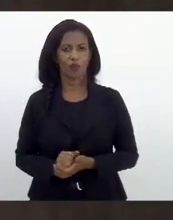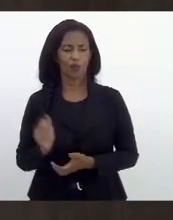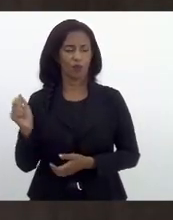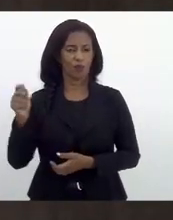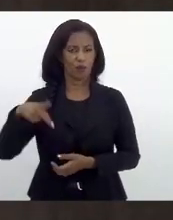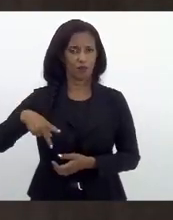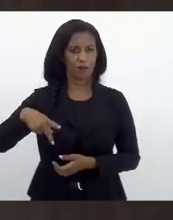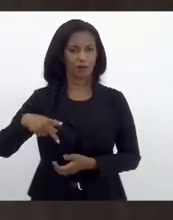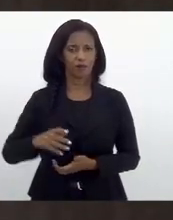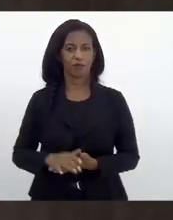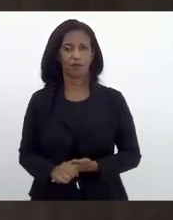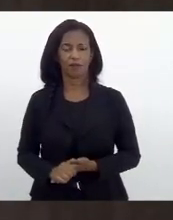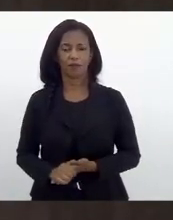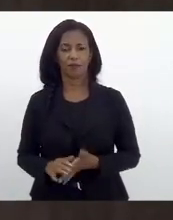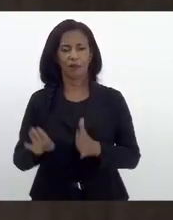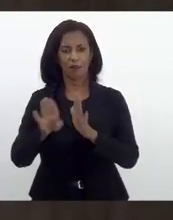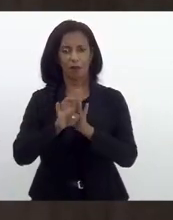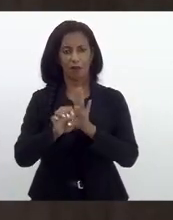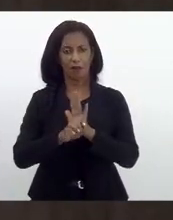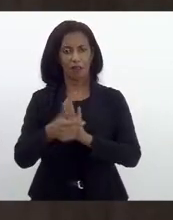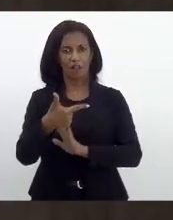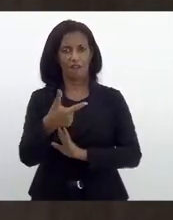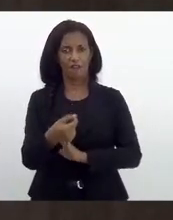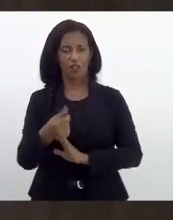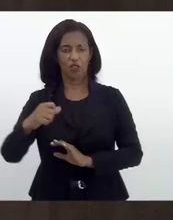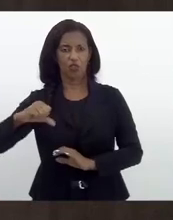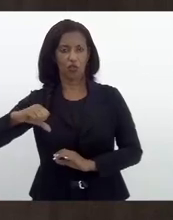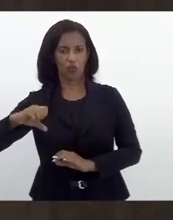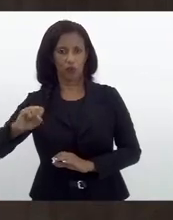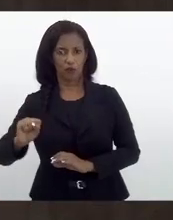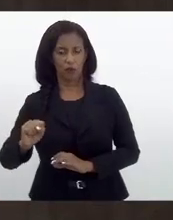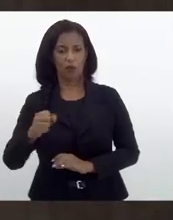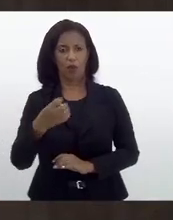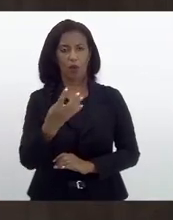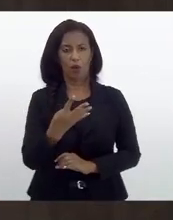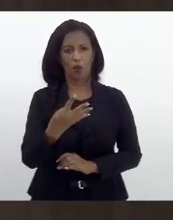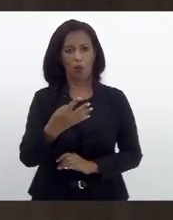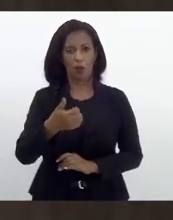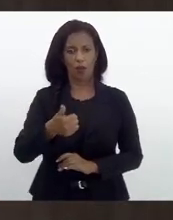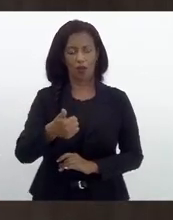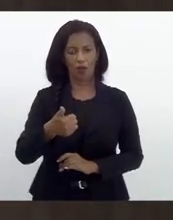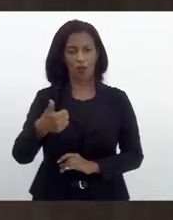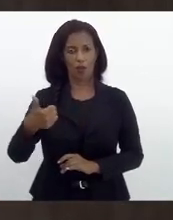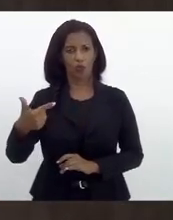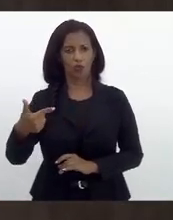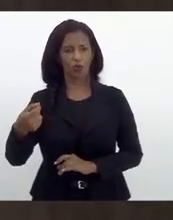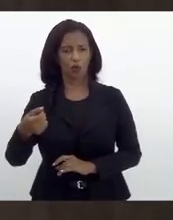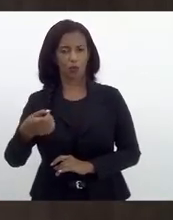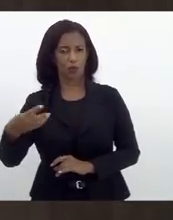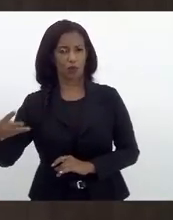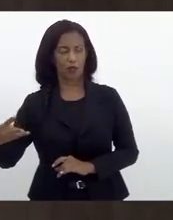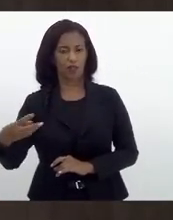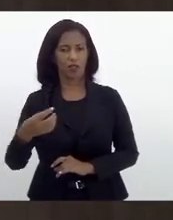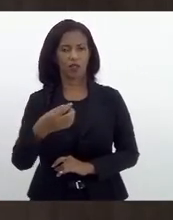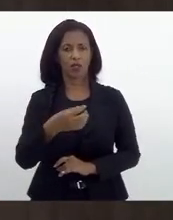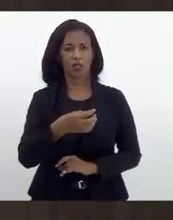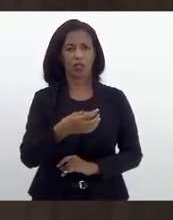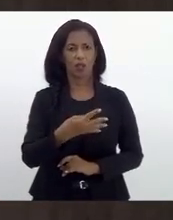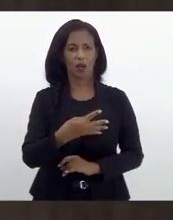aposentadoria a emenda 20 de 98 a emenda 41 de 2003 e a emenda